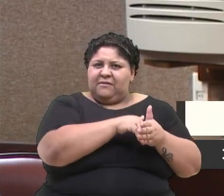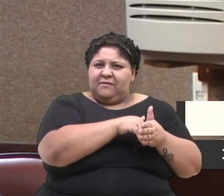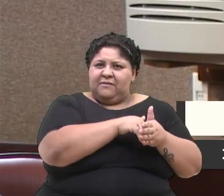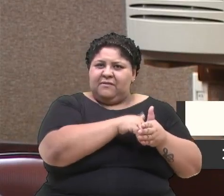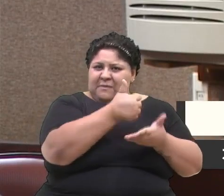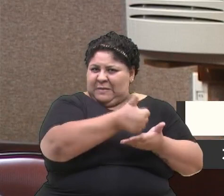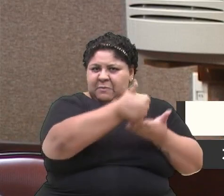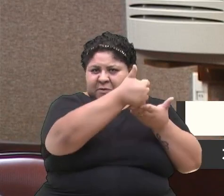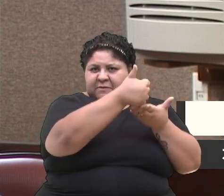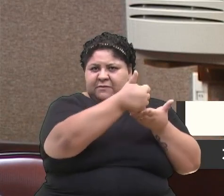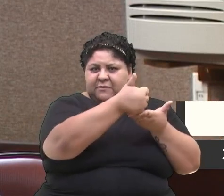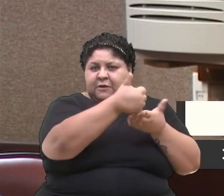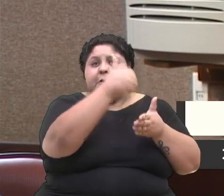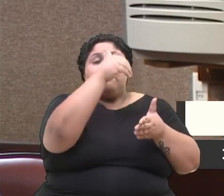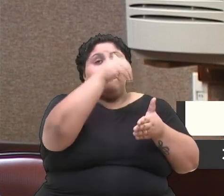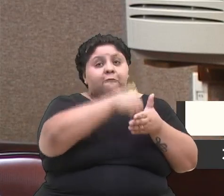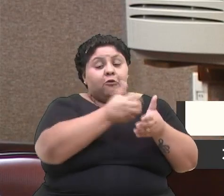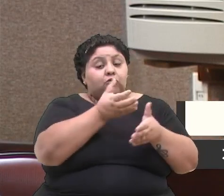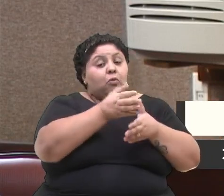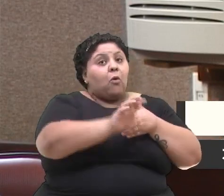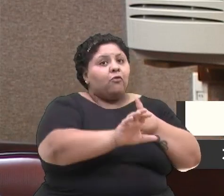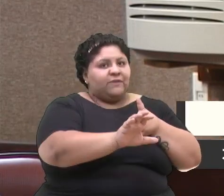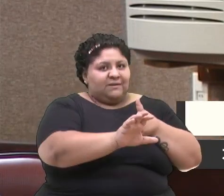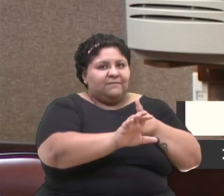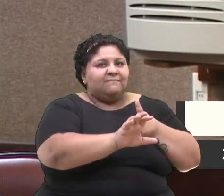favorável e voto contrário